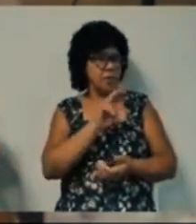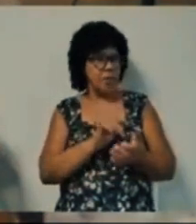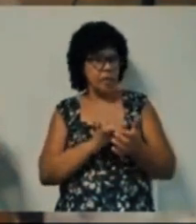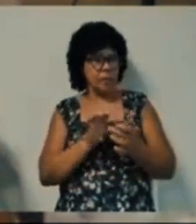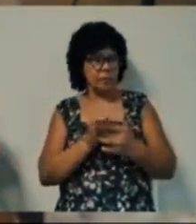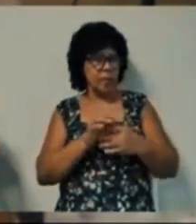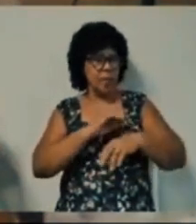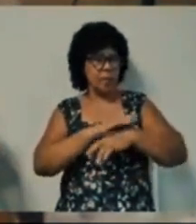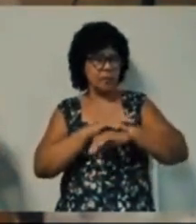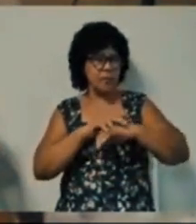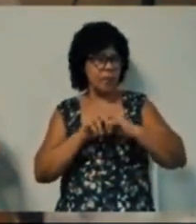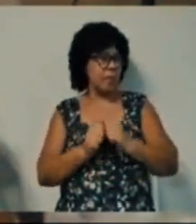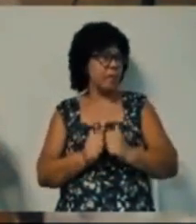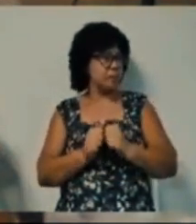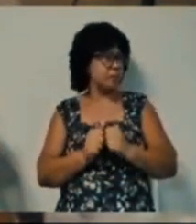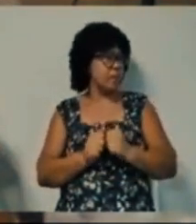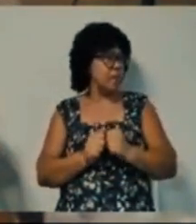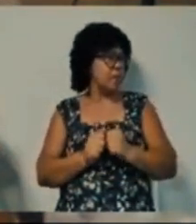Jesus.